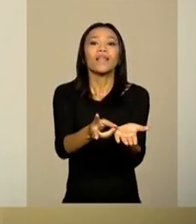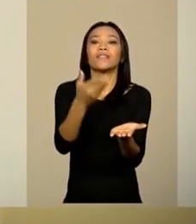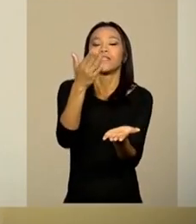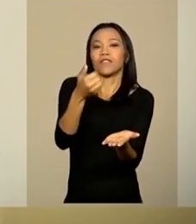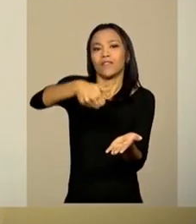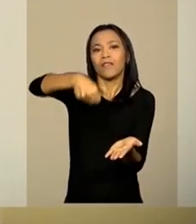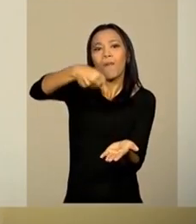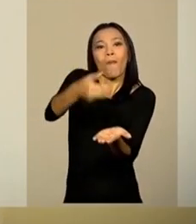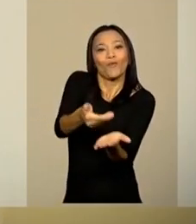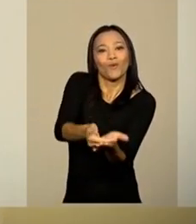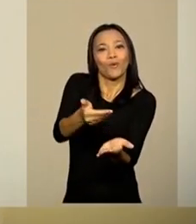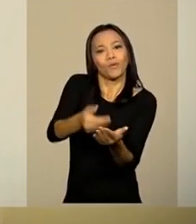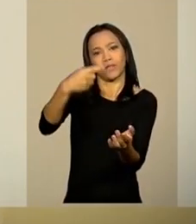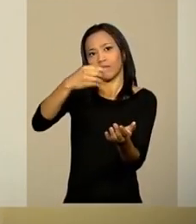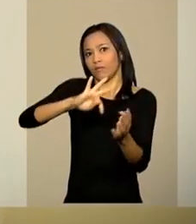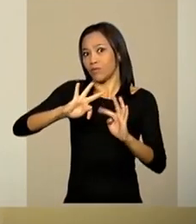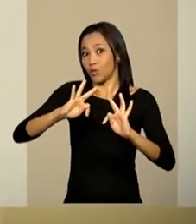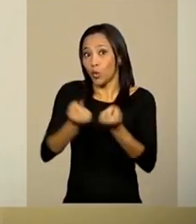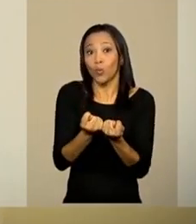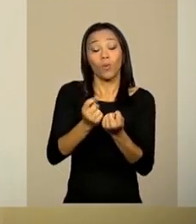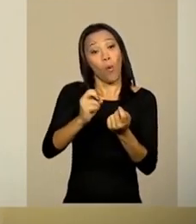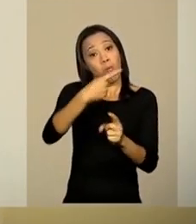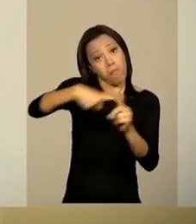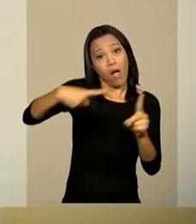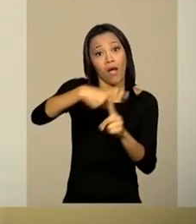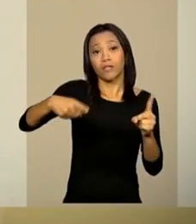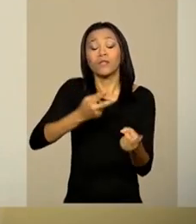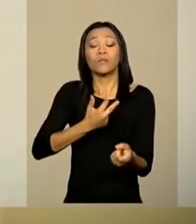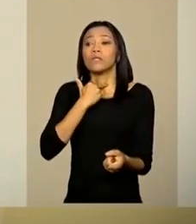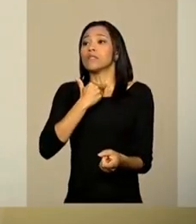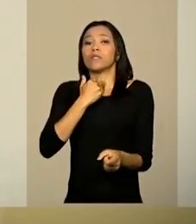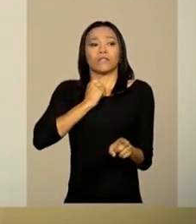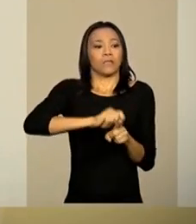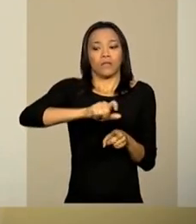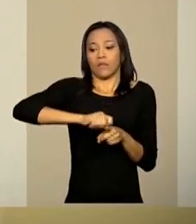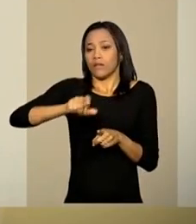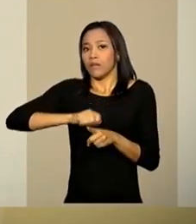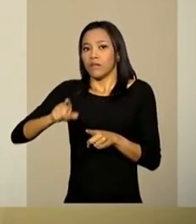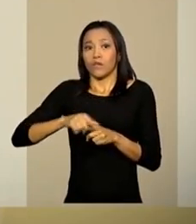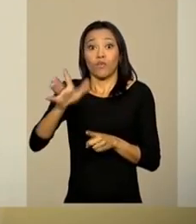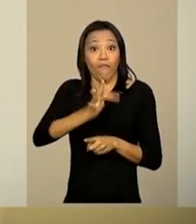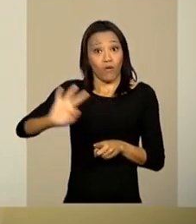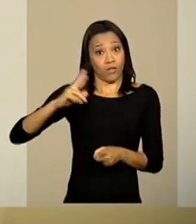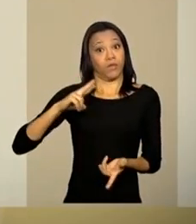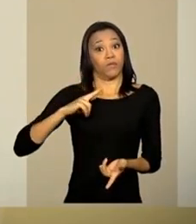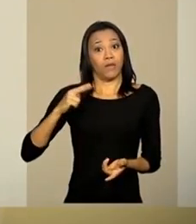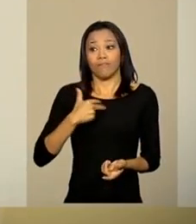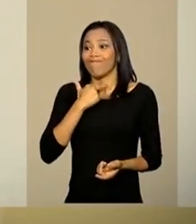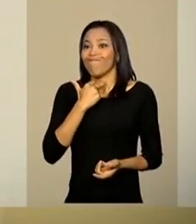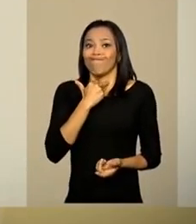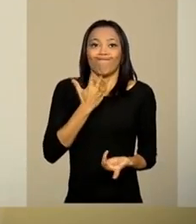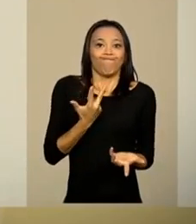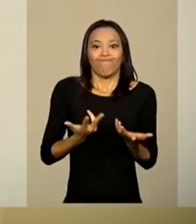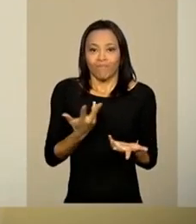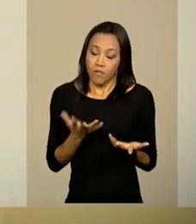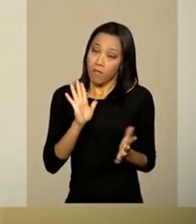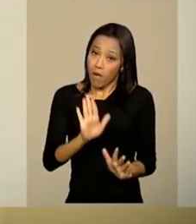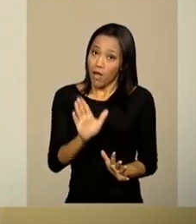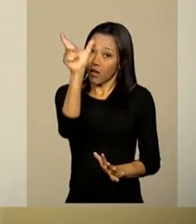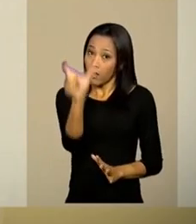integrais ou parciais ao estudante que não pode pagar as mensalidades de uma faculdade particular. Desde que o